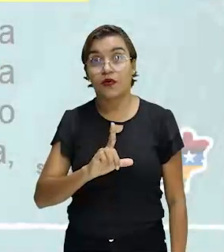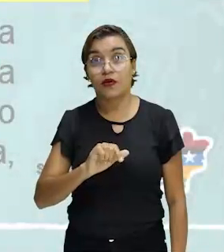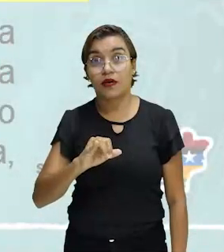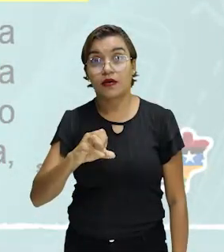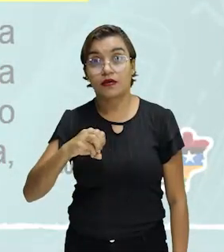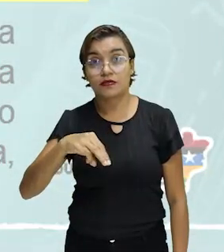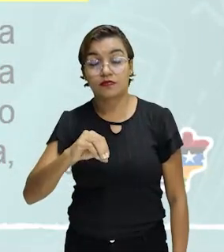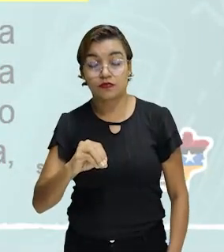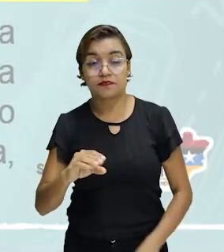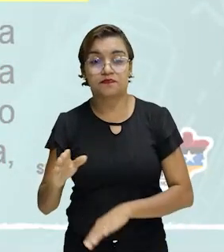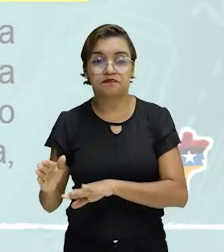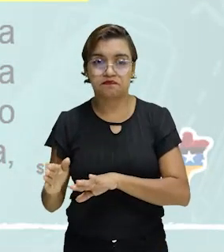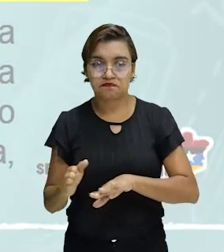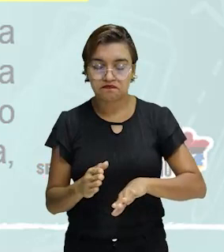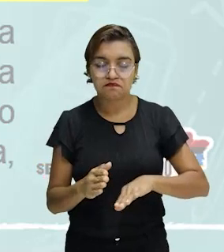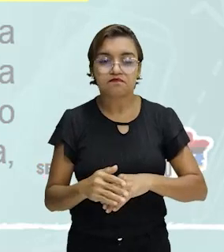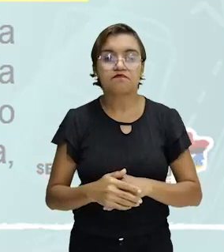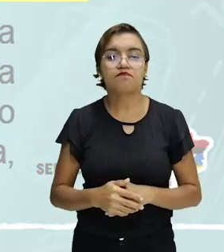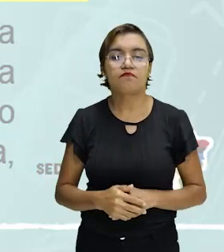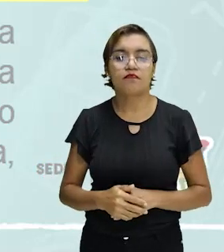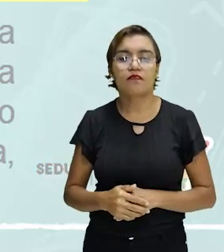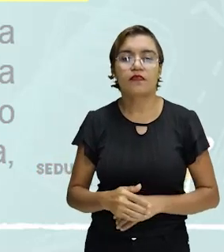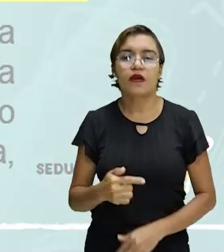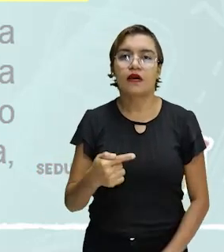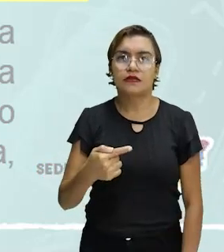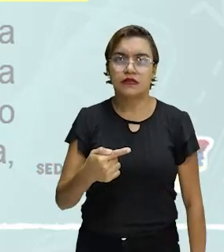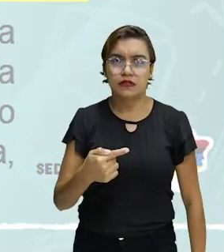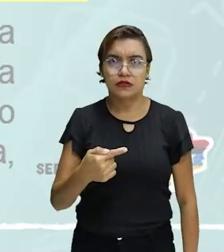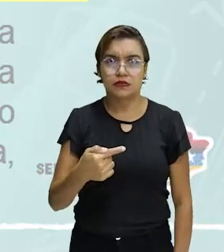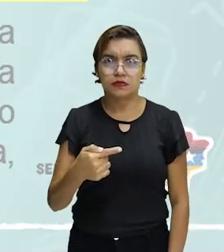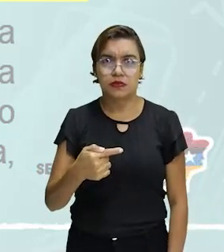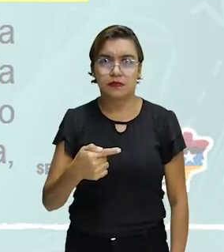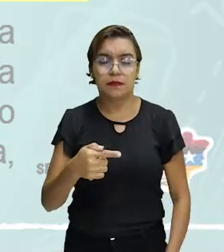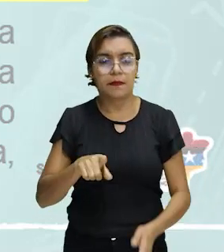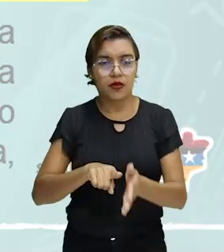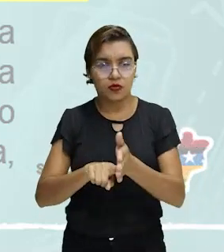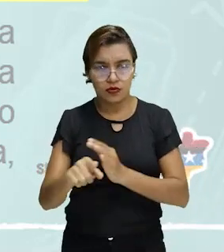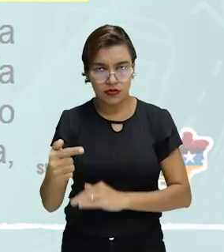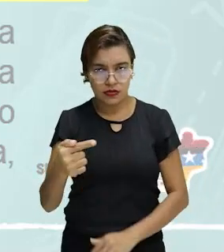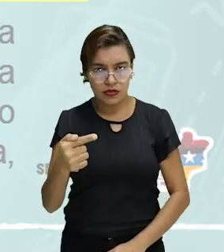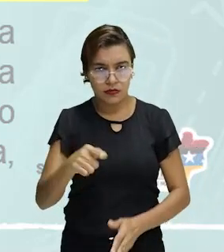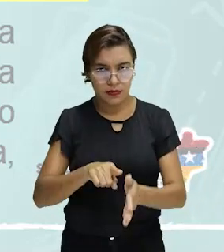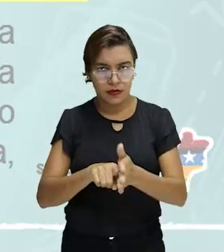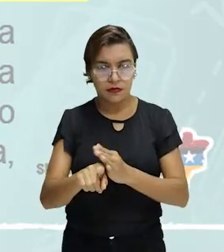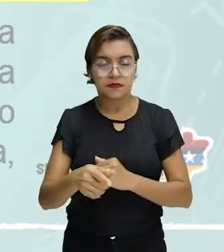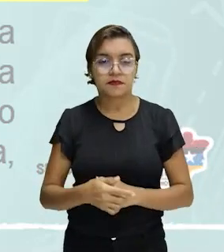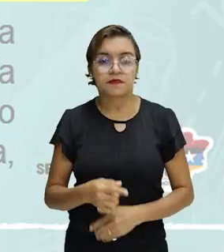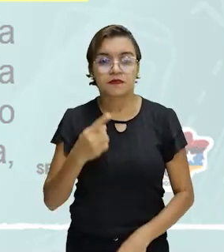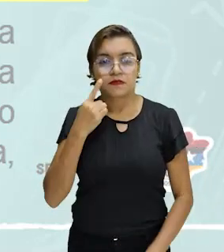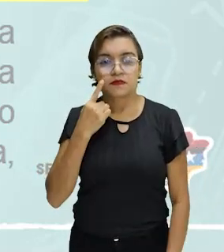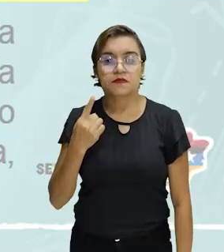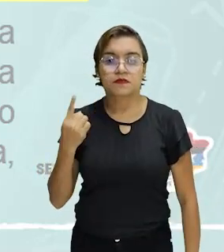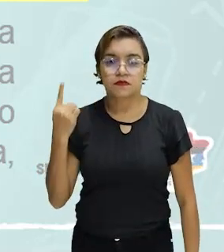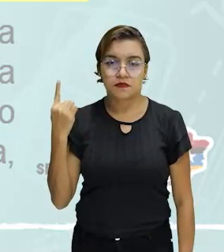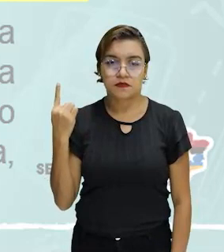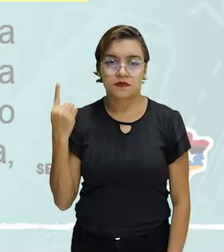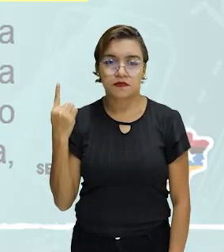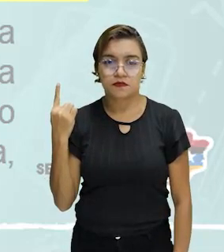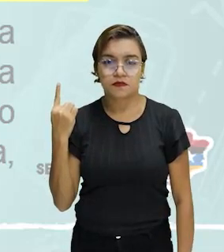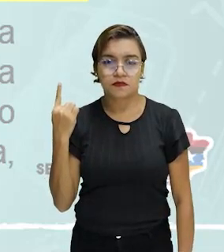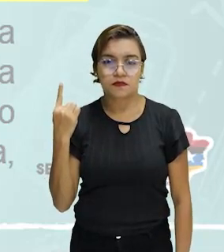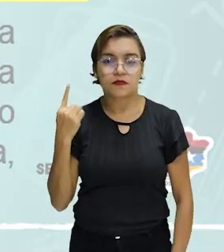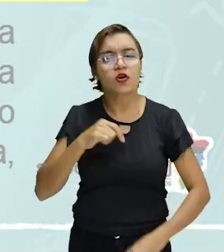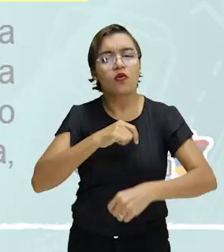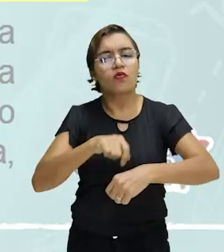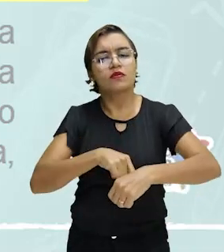Sétima questão. Bom, você está cozinhando batata e fazendo carne grelhada, tudo em fogo baixo, num